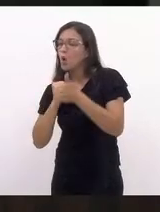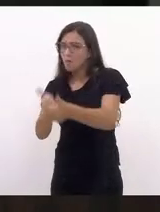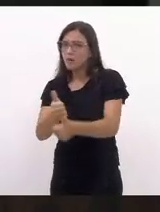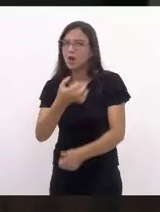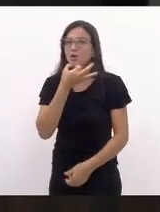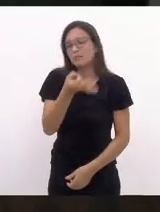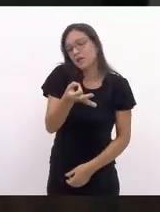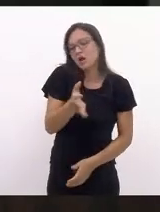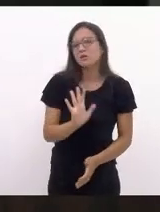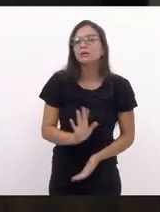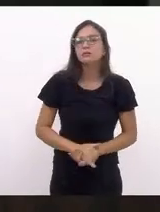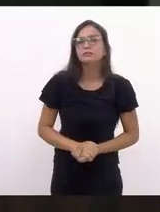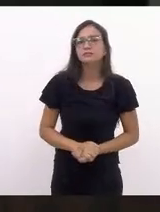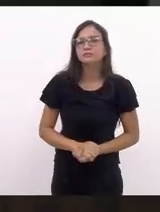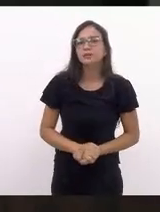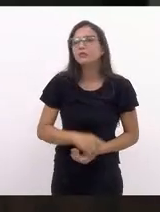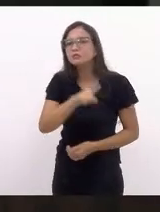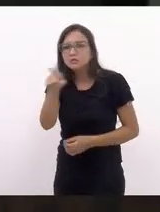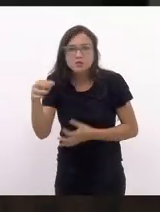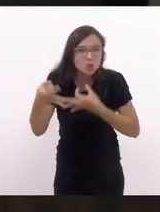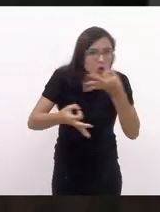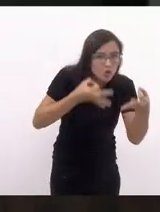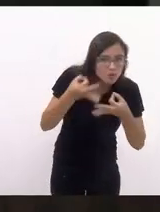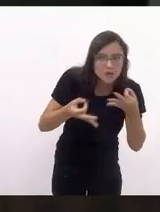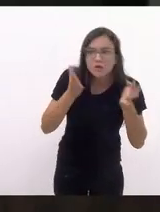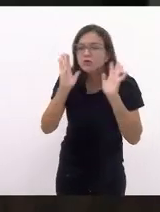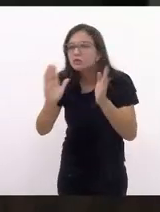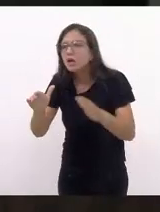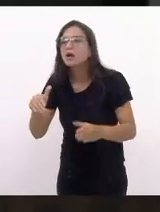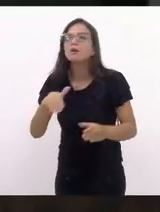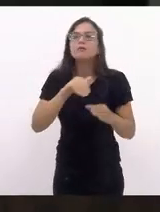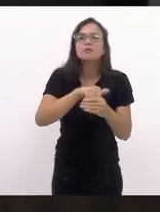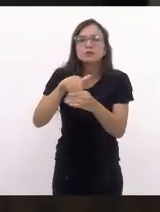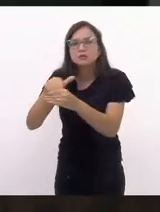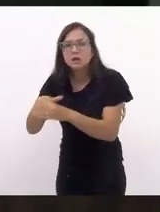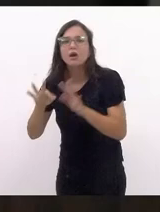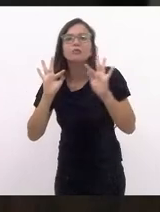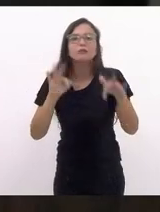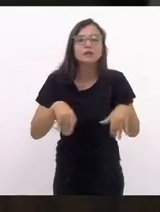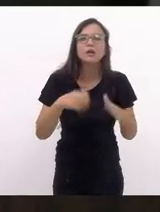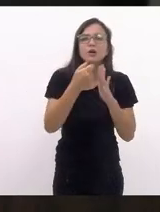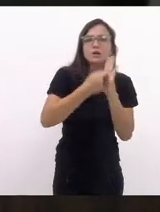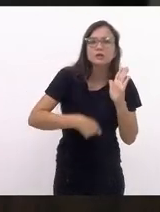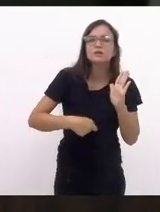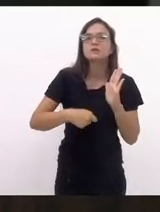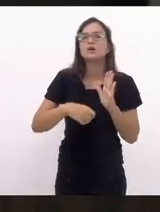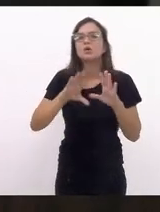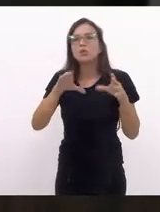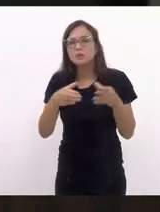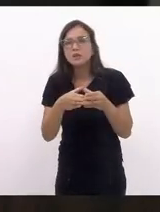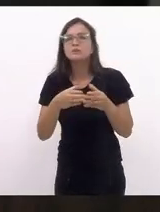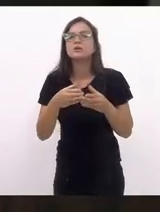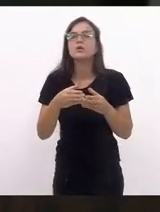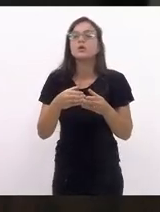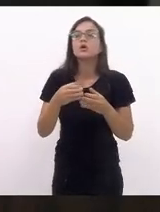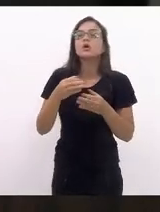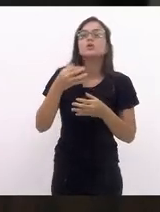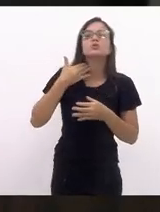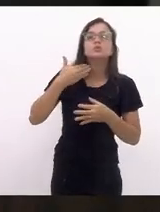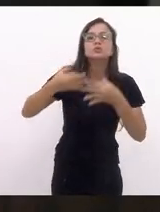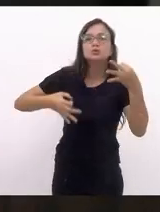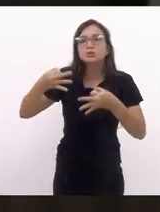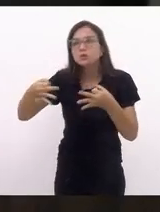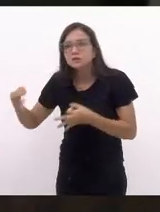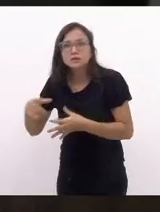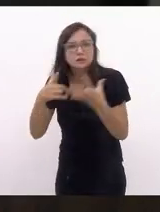emitidos em votação substantivo com forma final de redação a comissão de concessão destes senhores que aprovam esse pistão